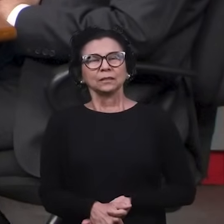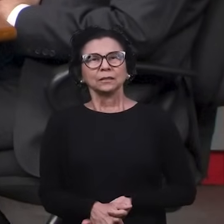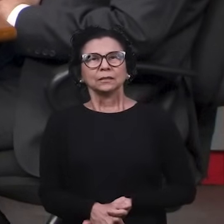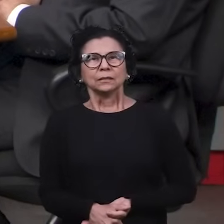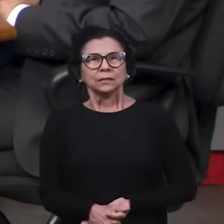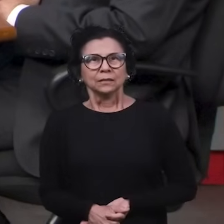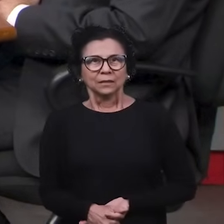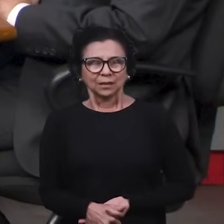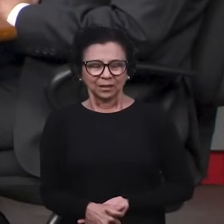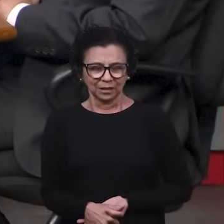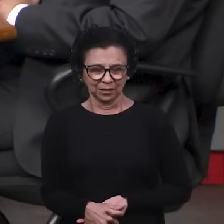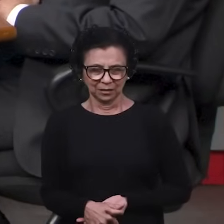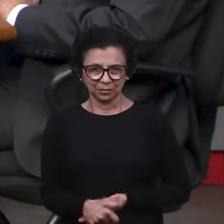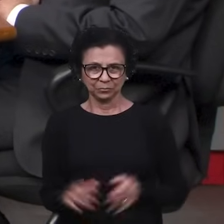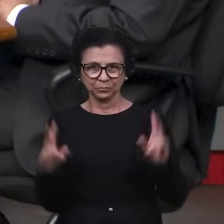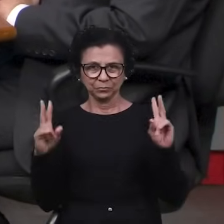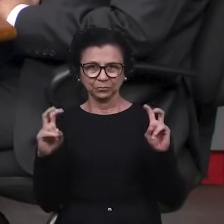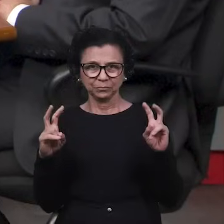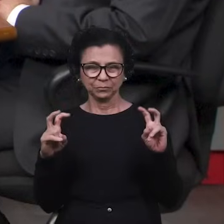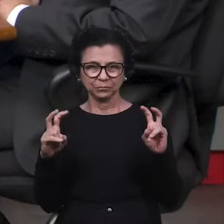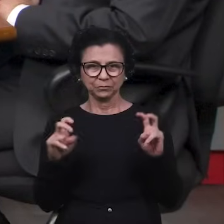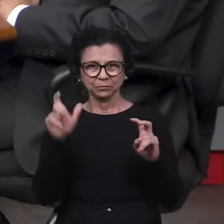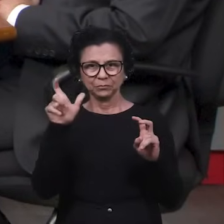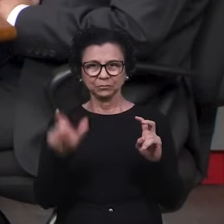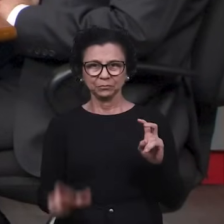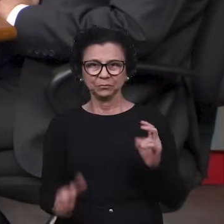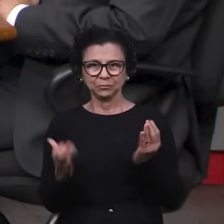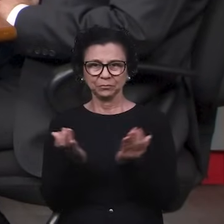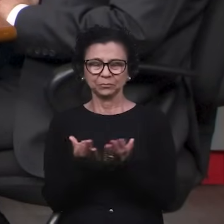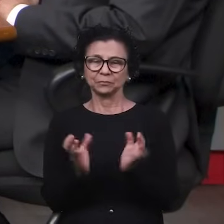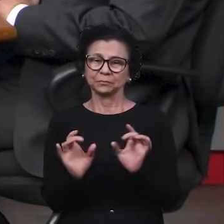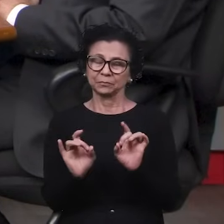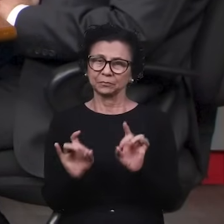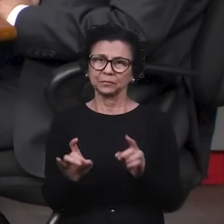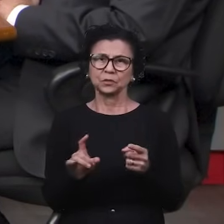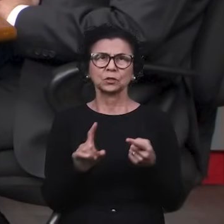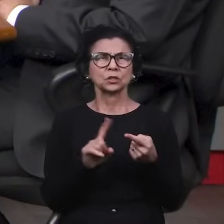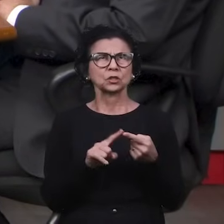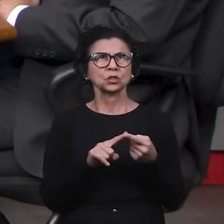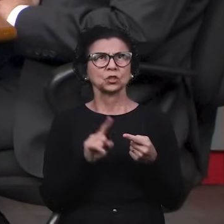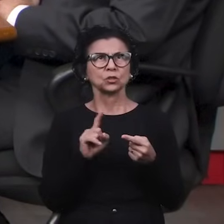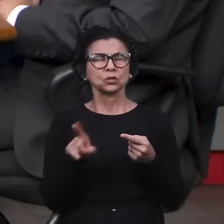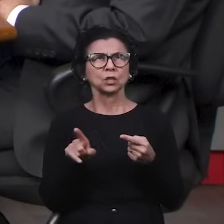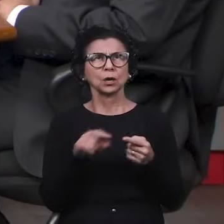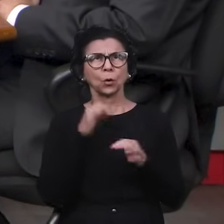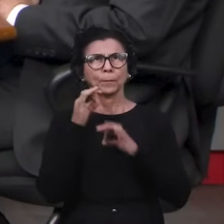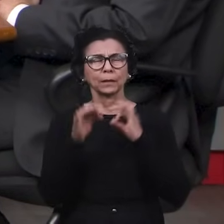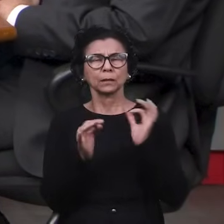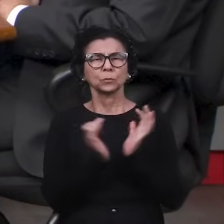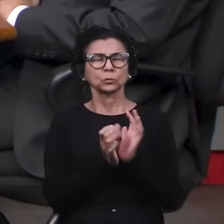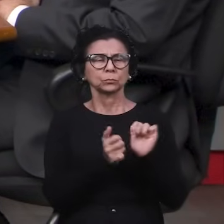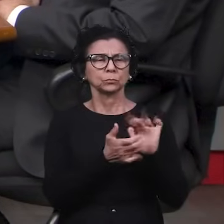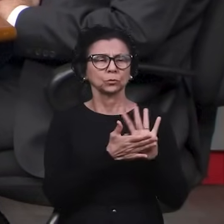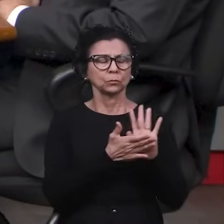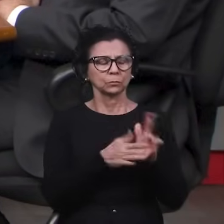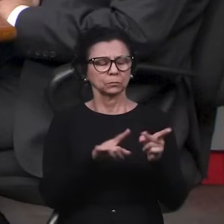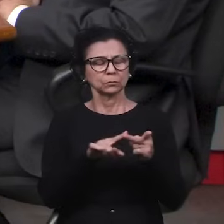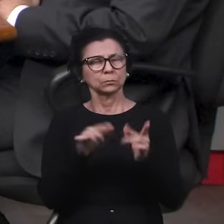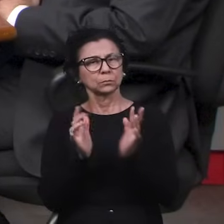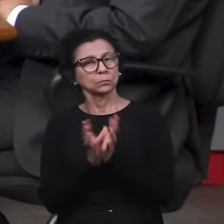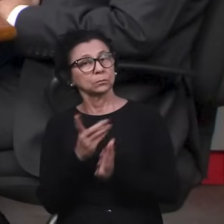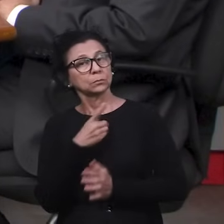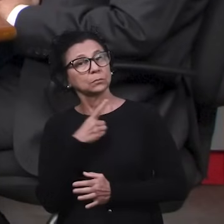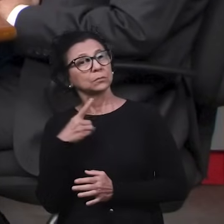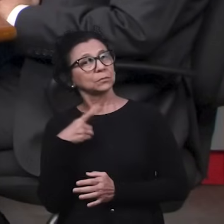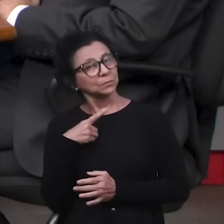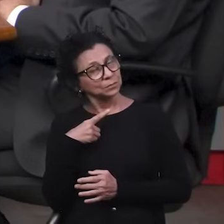um crente muito especial, nós já falamos sobre o grupo de louvor, falamos aqui sobre os diáconos, e hoje nós